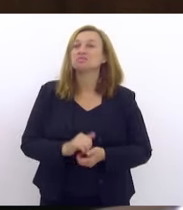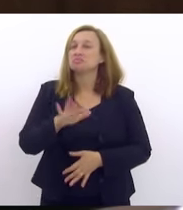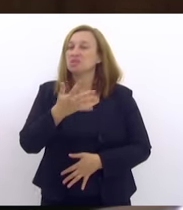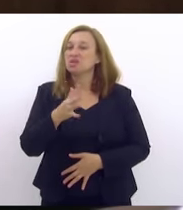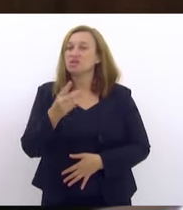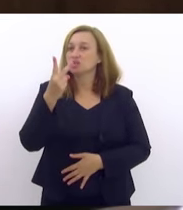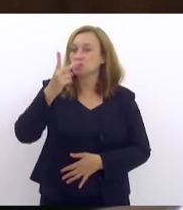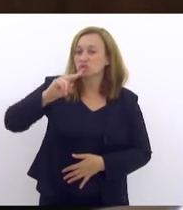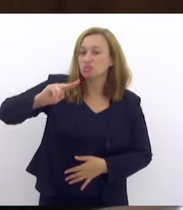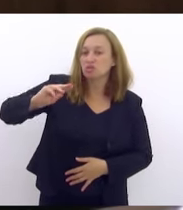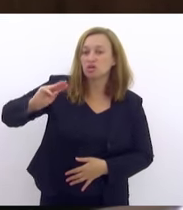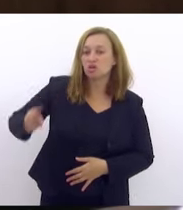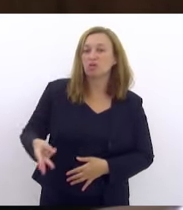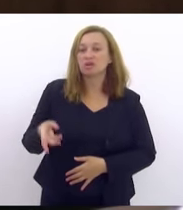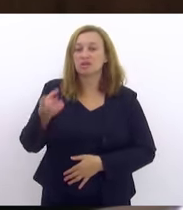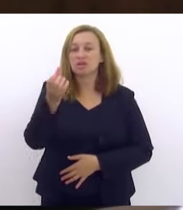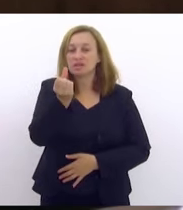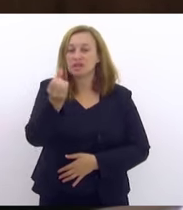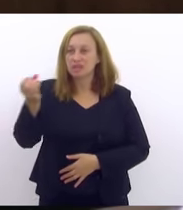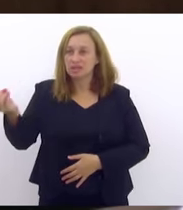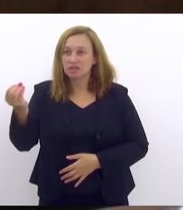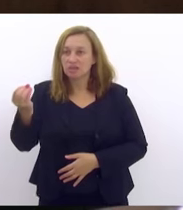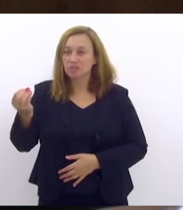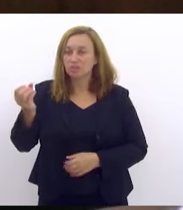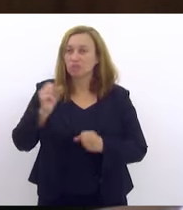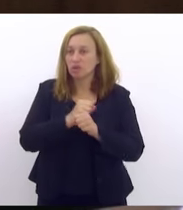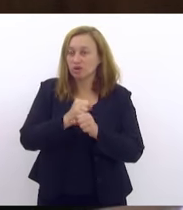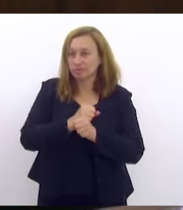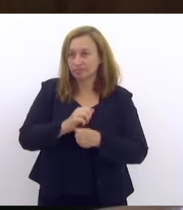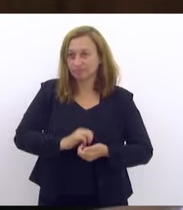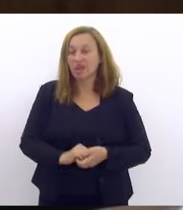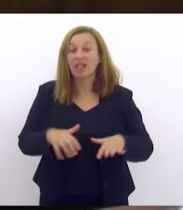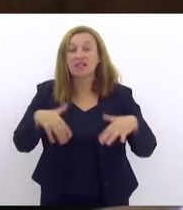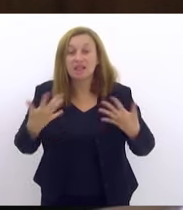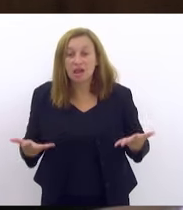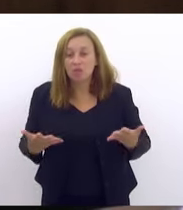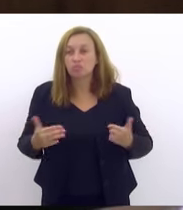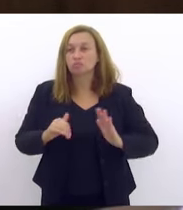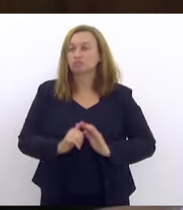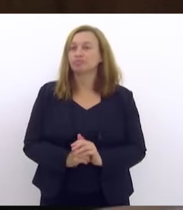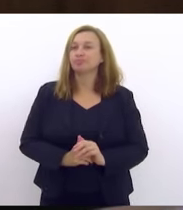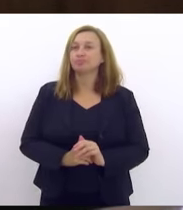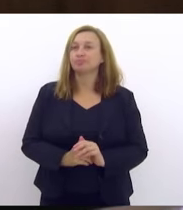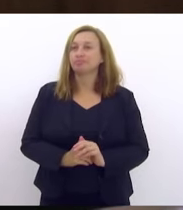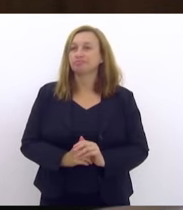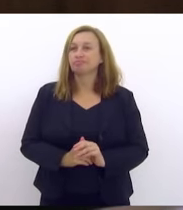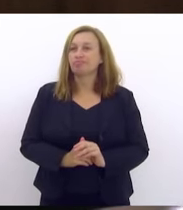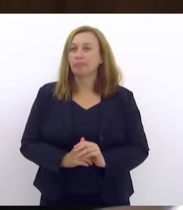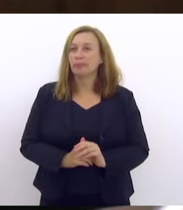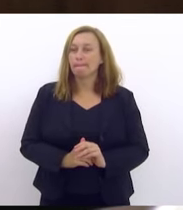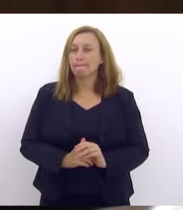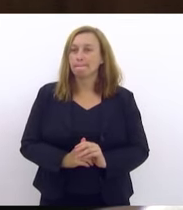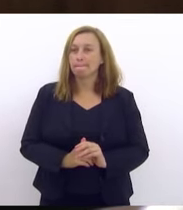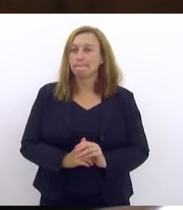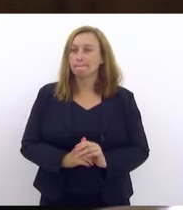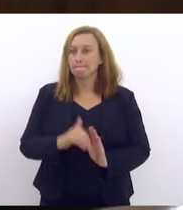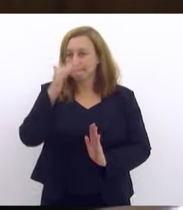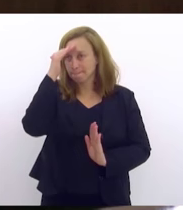2 milhões e 600 por ano. Então, se cumpriu o